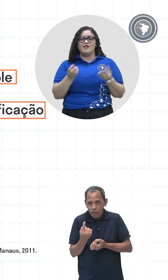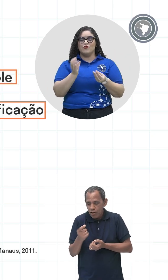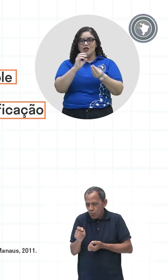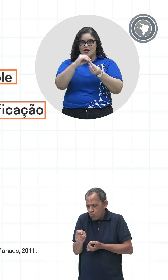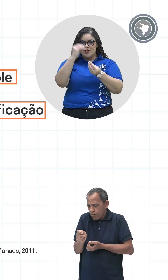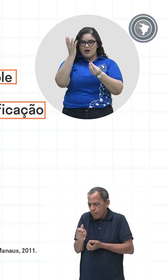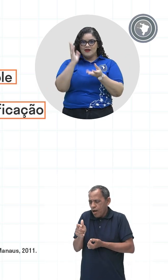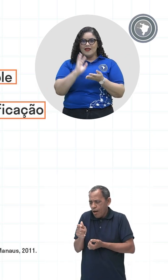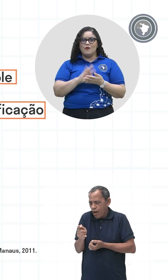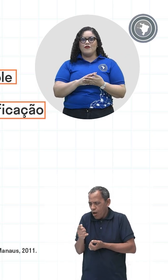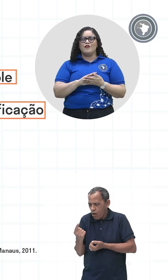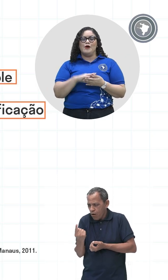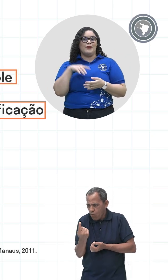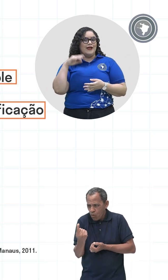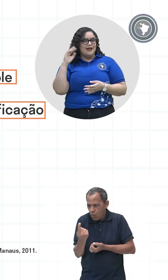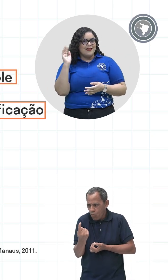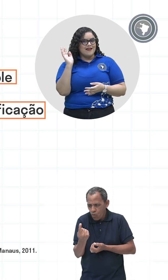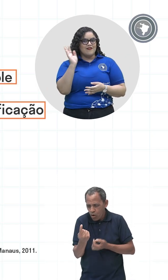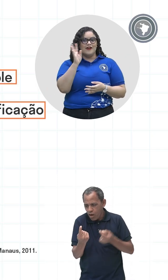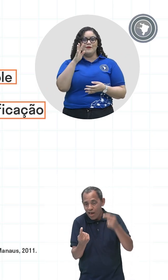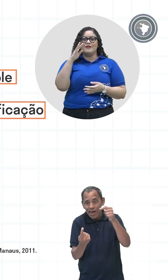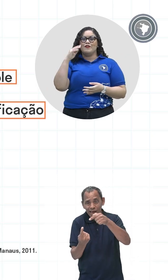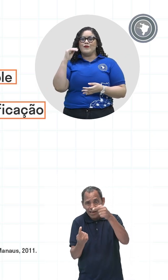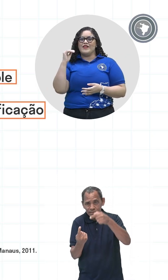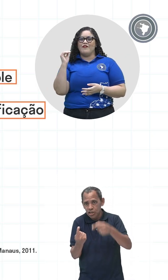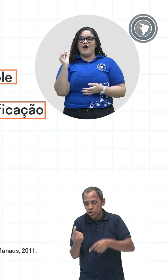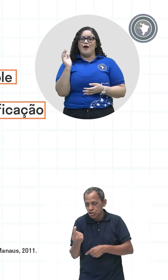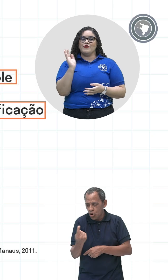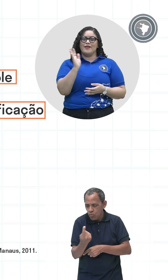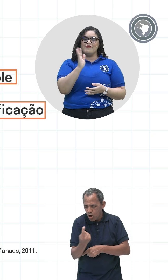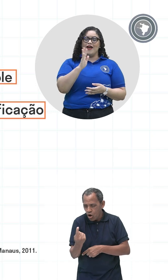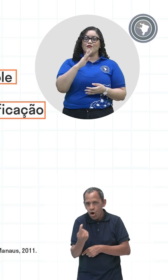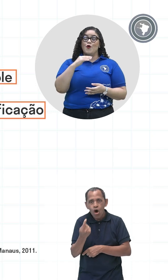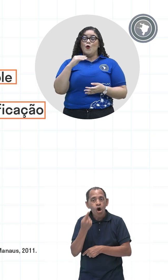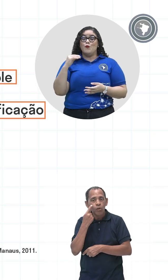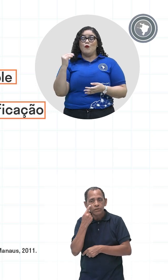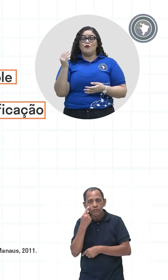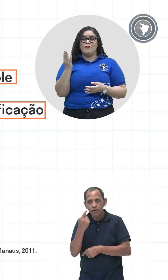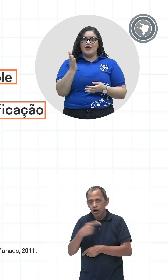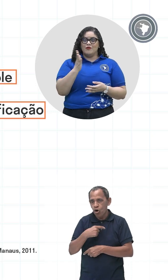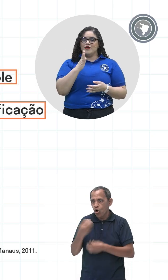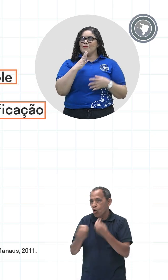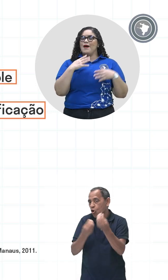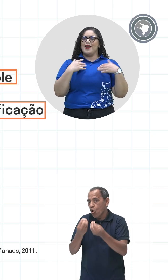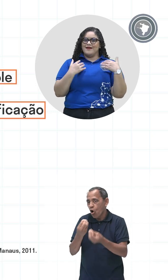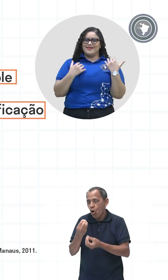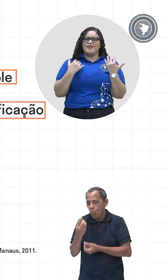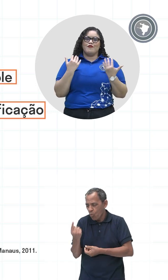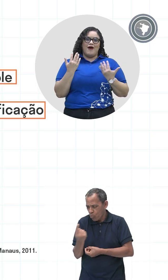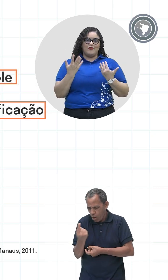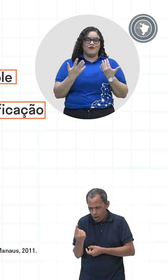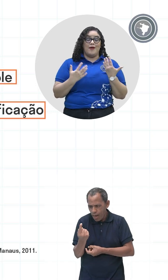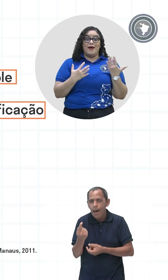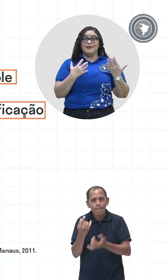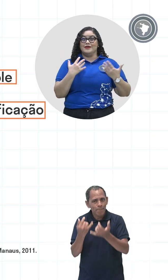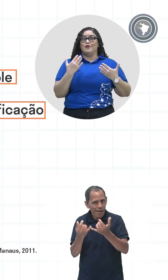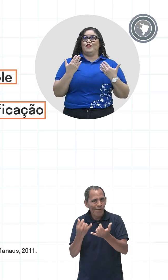foi aceso e agora ele tem uma chama. E essa chama, se nós observarmos, ela faz um movimento que parece que de